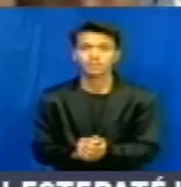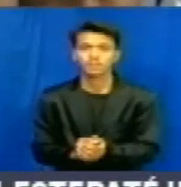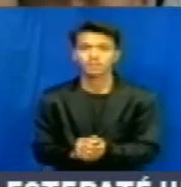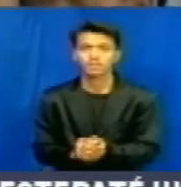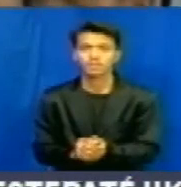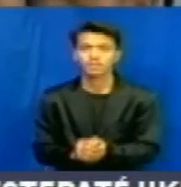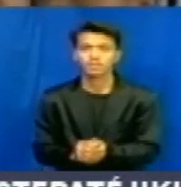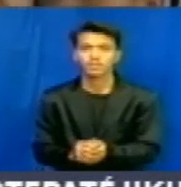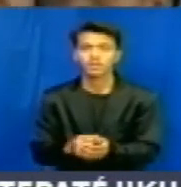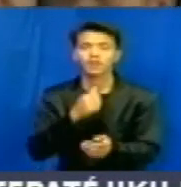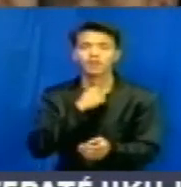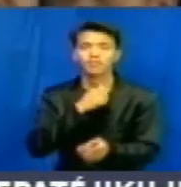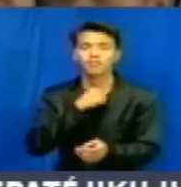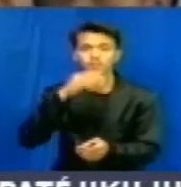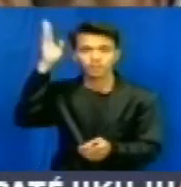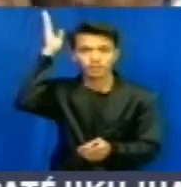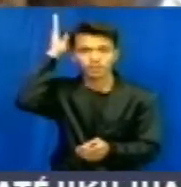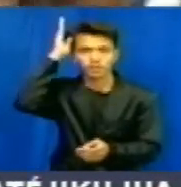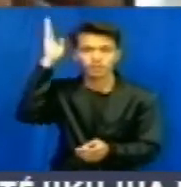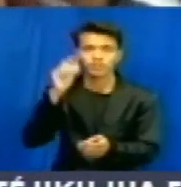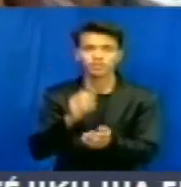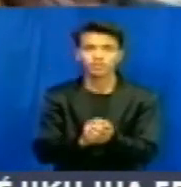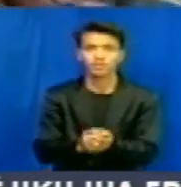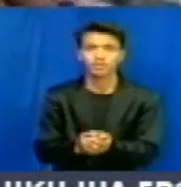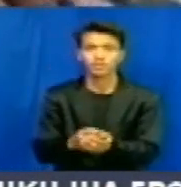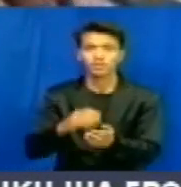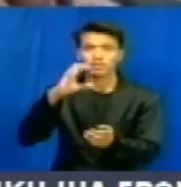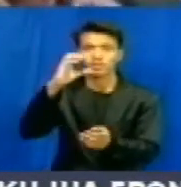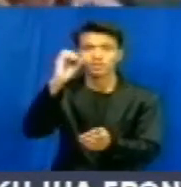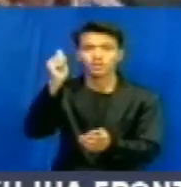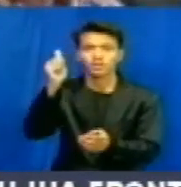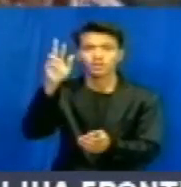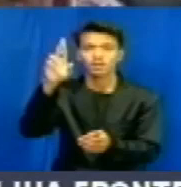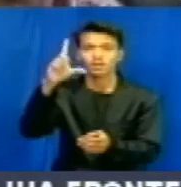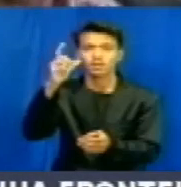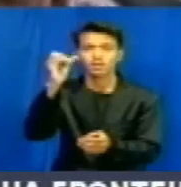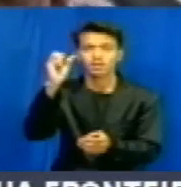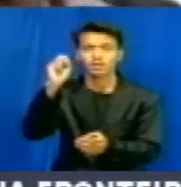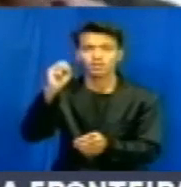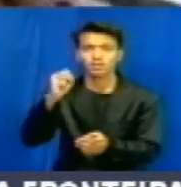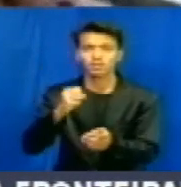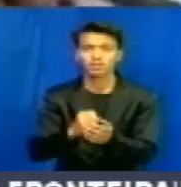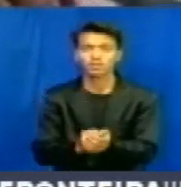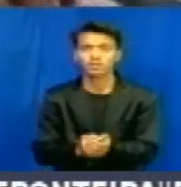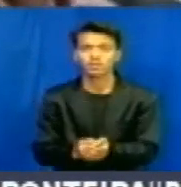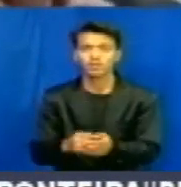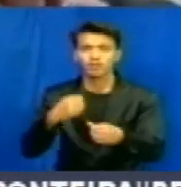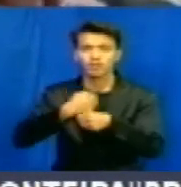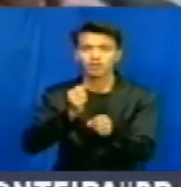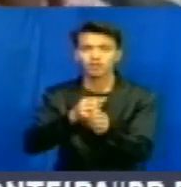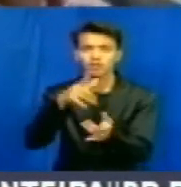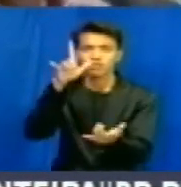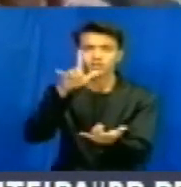Acusação ex-bispo dele no premiado Nobel da Paz, Dom Carlos Felipe Ximenes Belo, Cababá Intebola Mubelo, ralo abuso